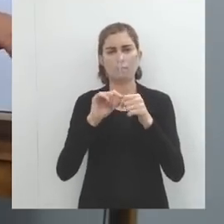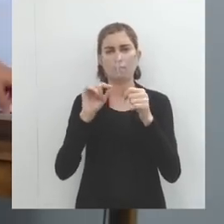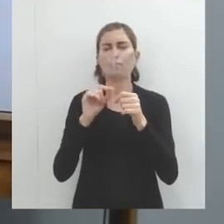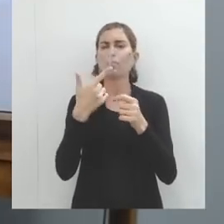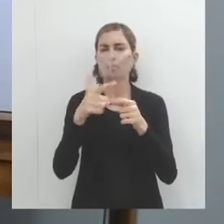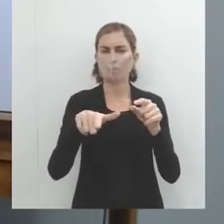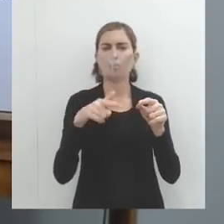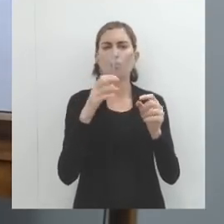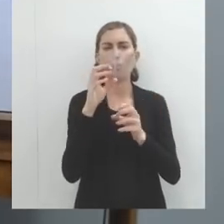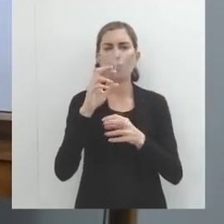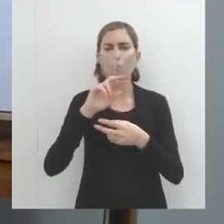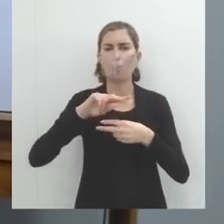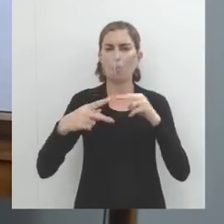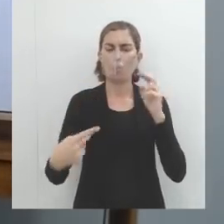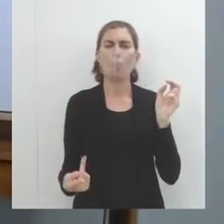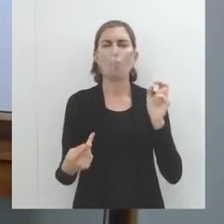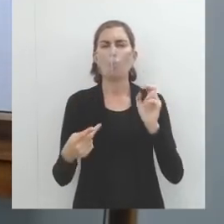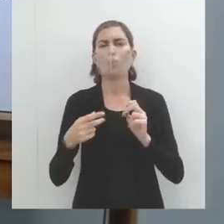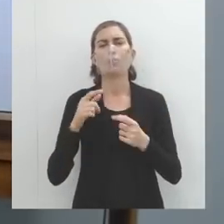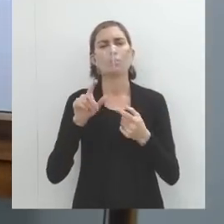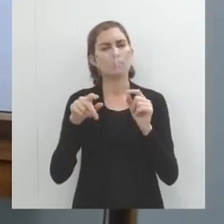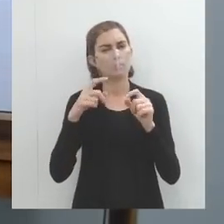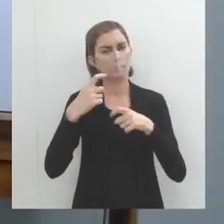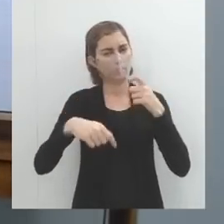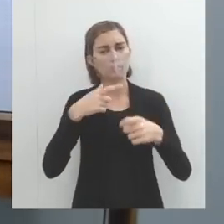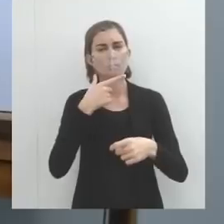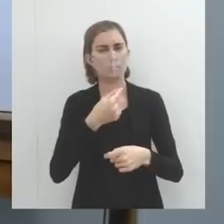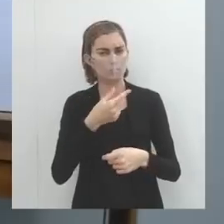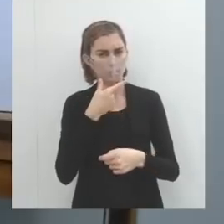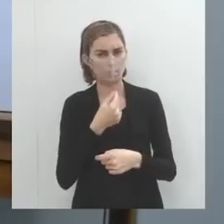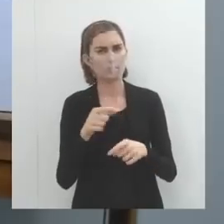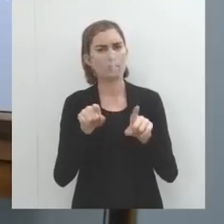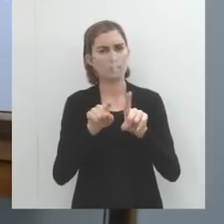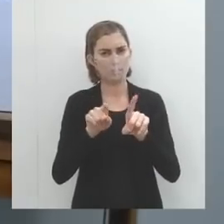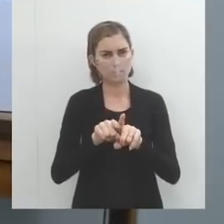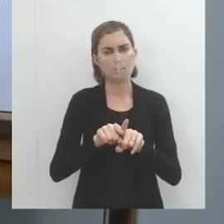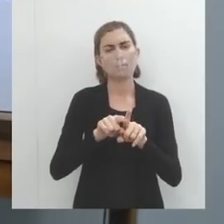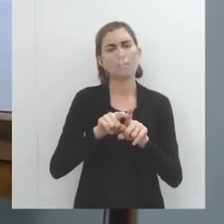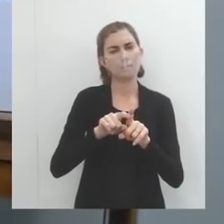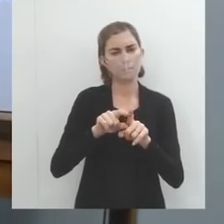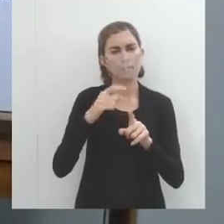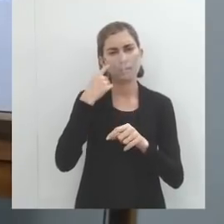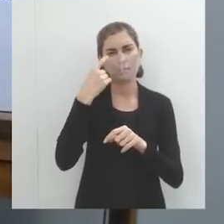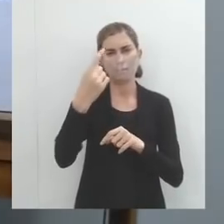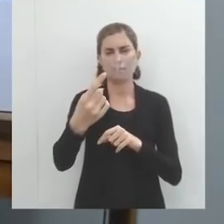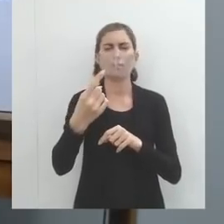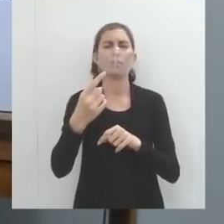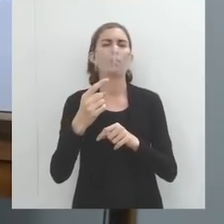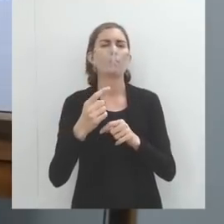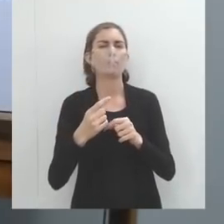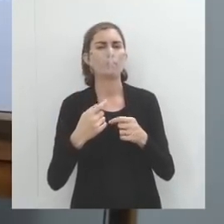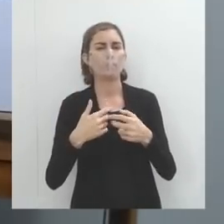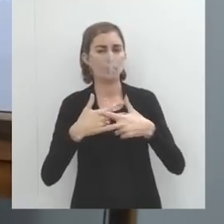também produz o hormônio sexual masculino. Lembrem que essas gônadas, elas também trabalham com essa coisa